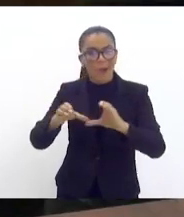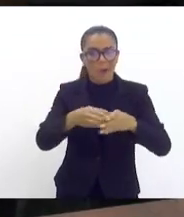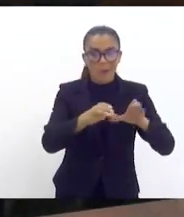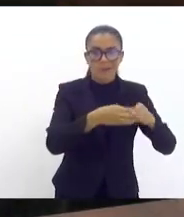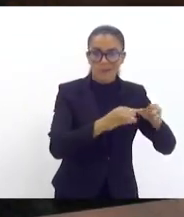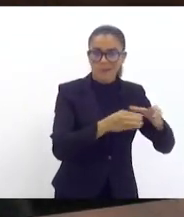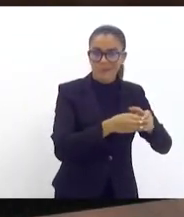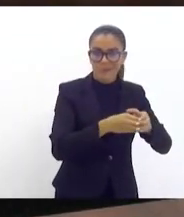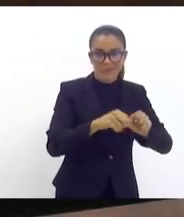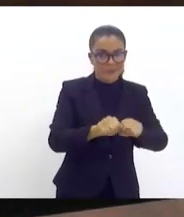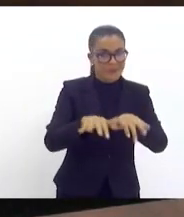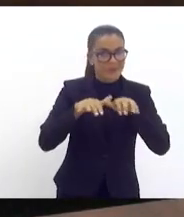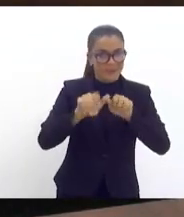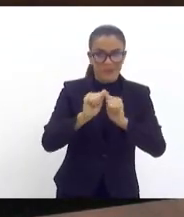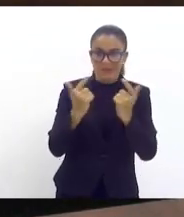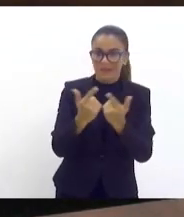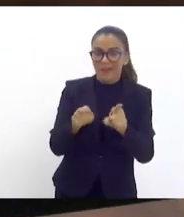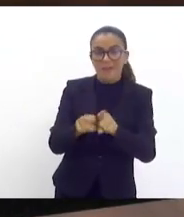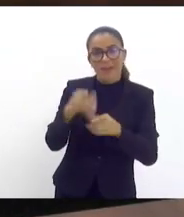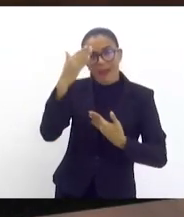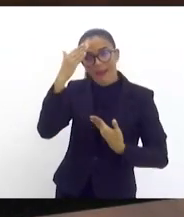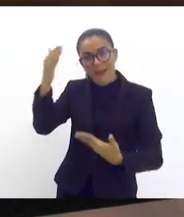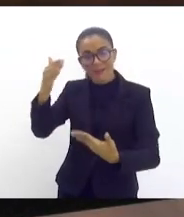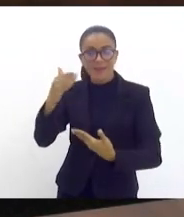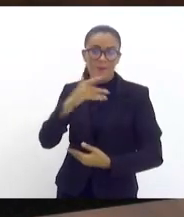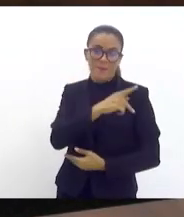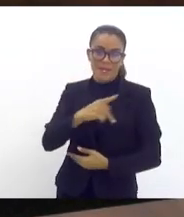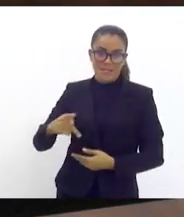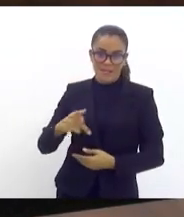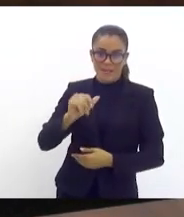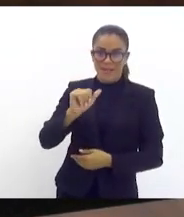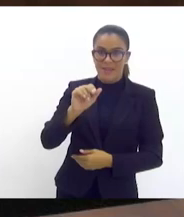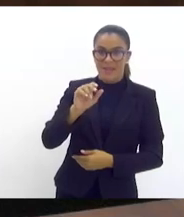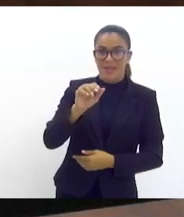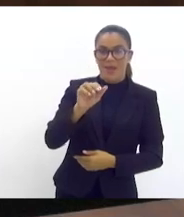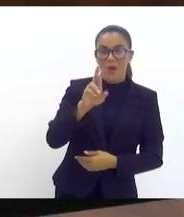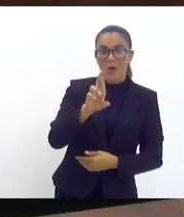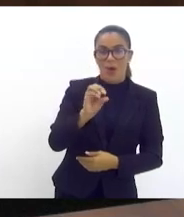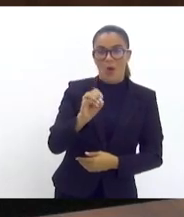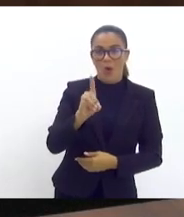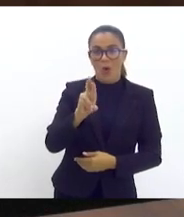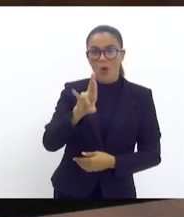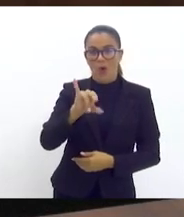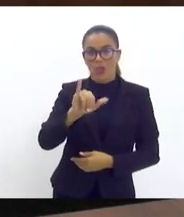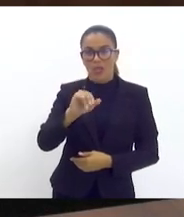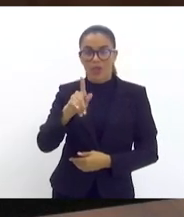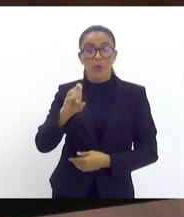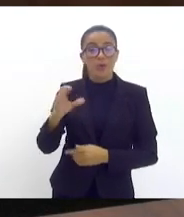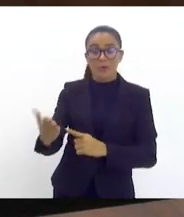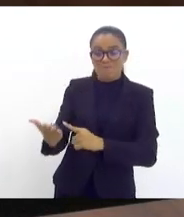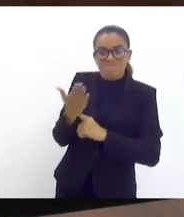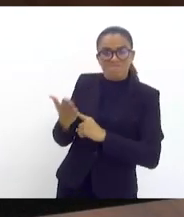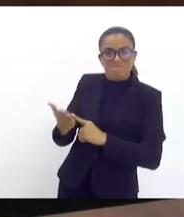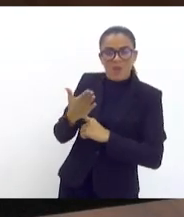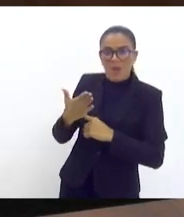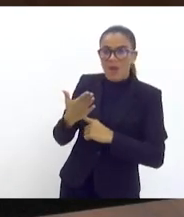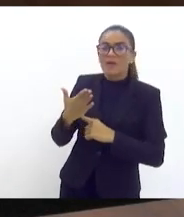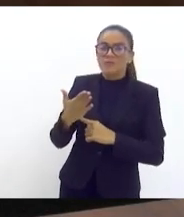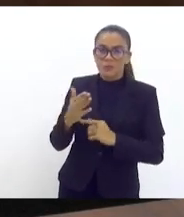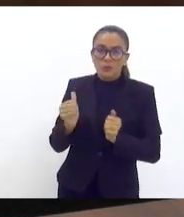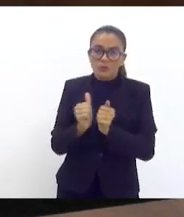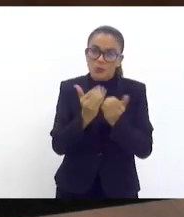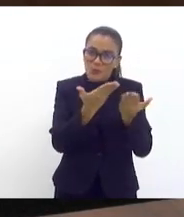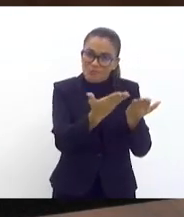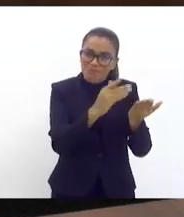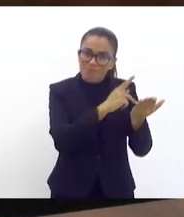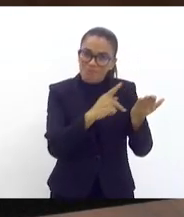casa, agradecer ao deputado Rodrigo Amorim, da Comissão de Constituição e Justiça, que muito me ajudou, junto com Vossa